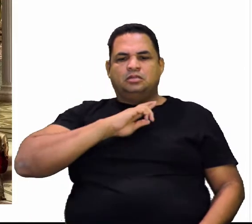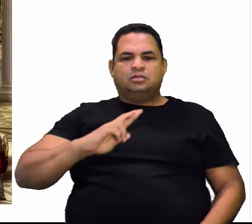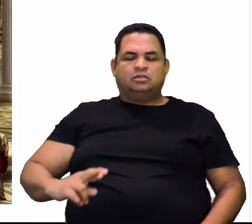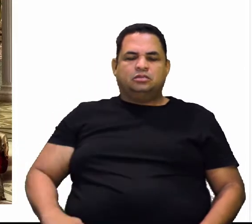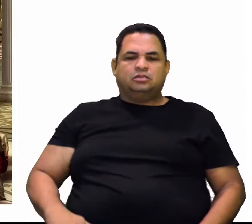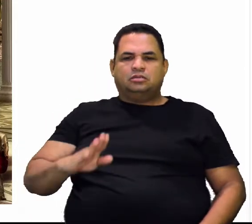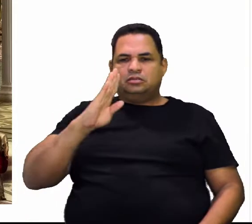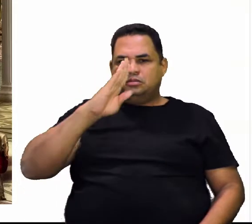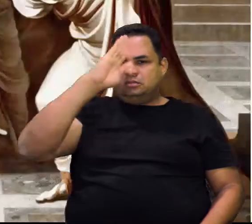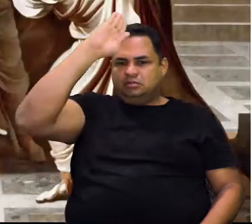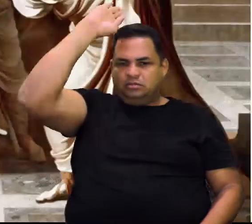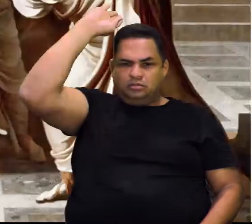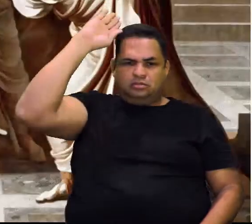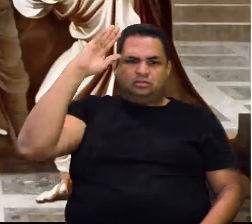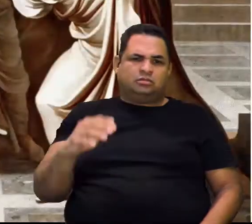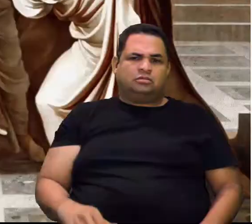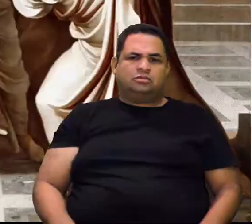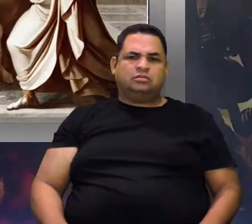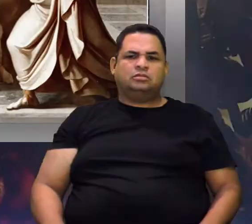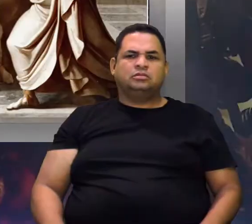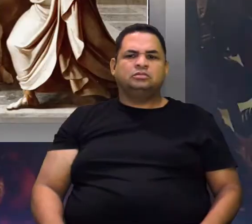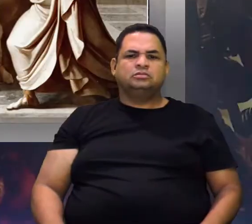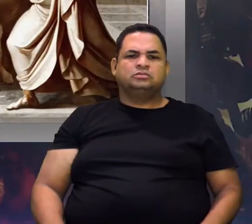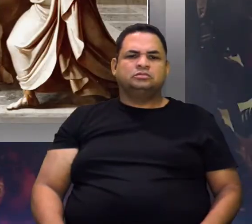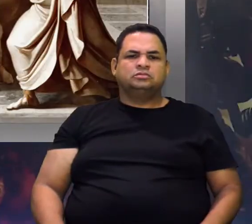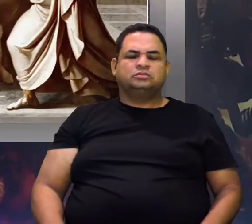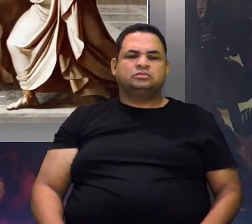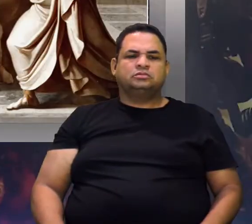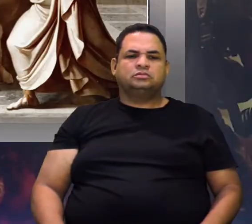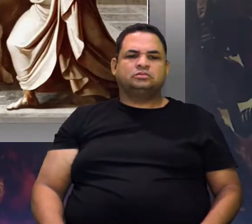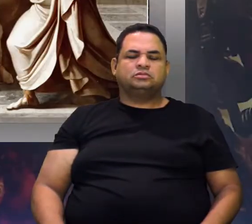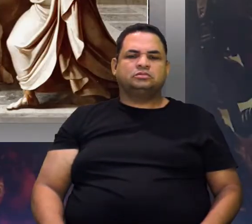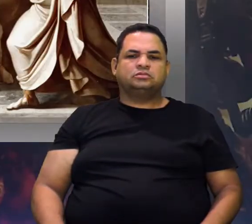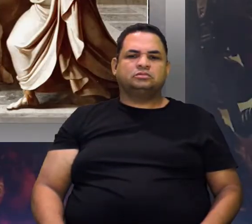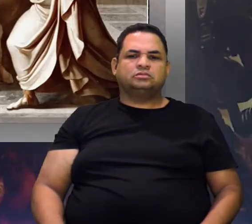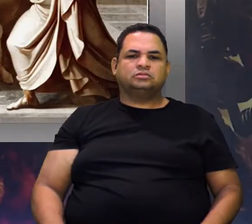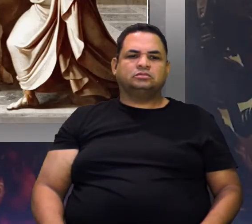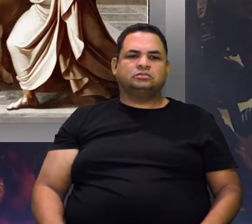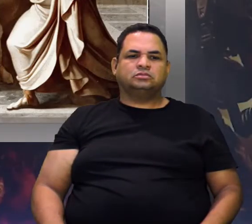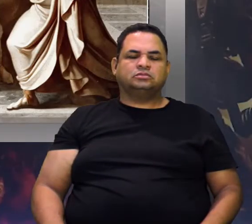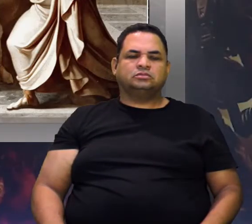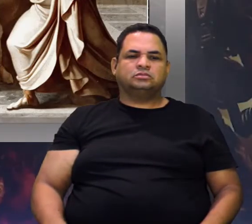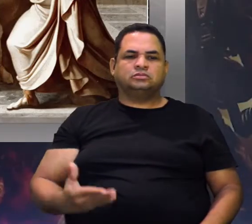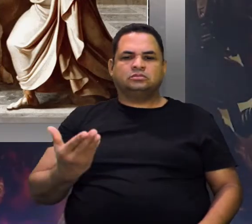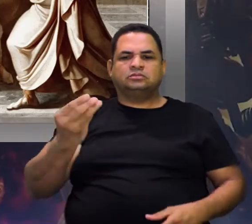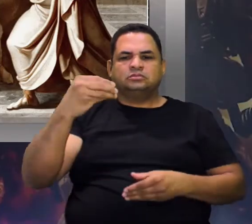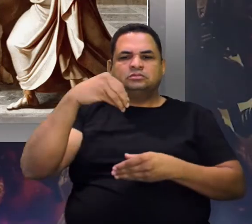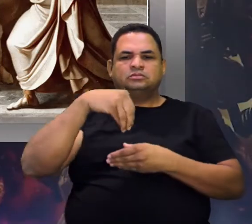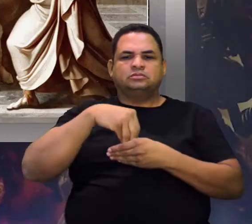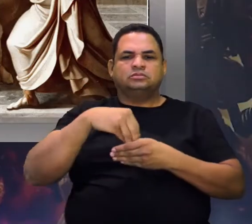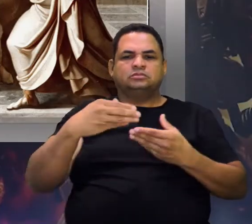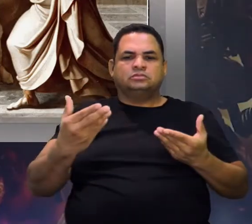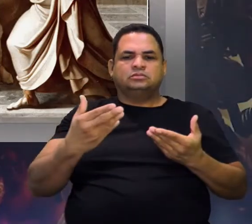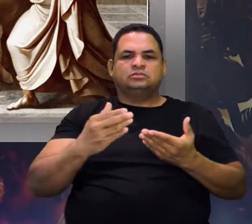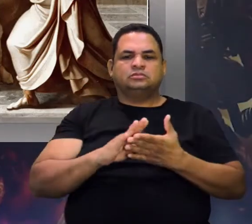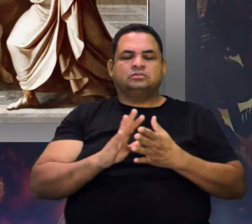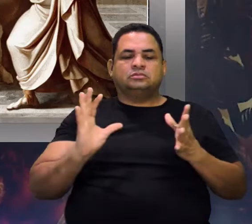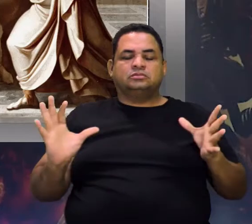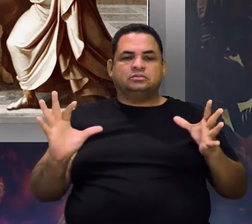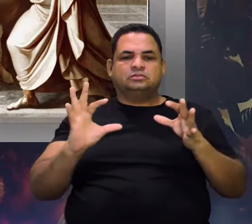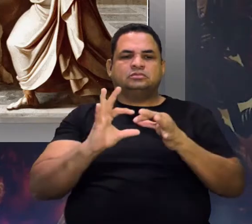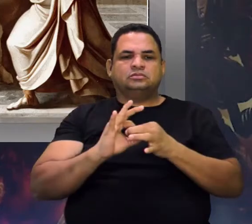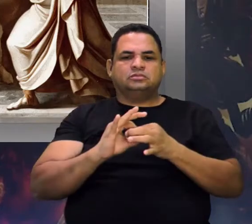Romana. E a República Romana, ela vai estar dentro de um